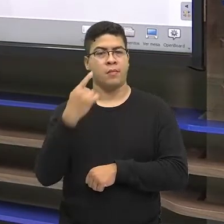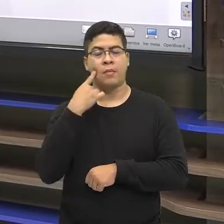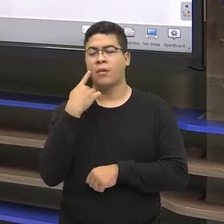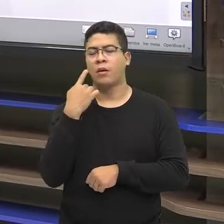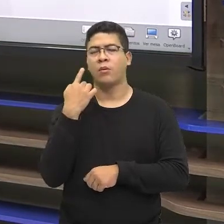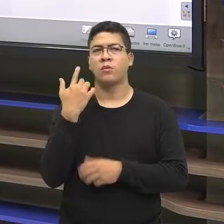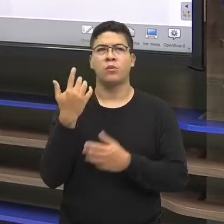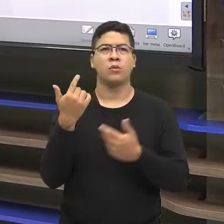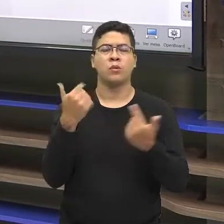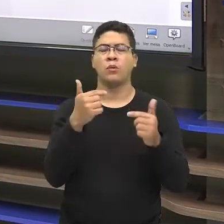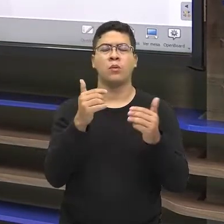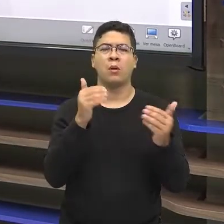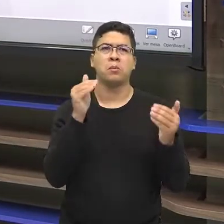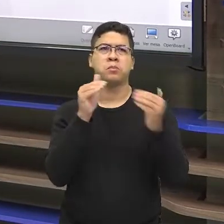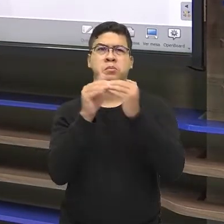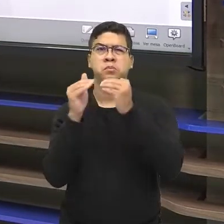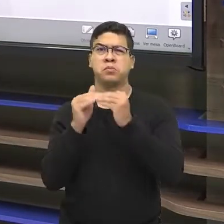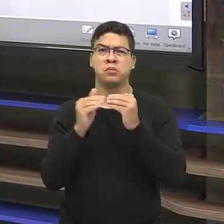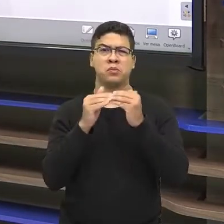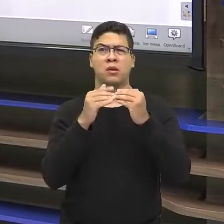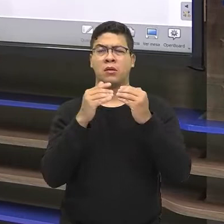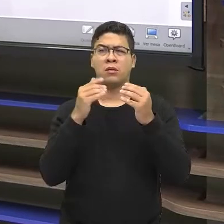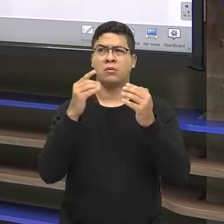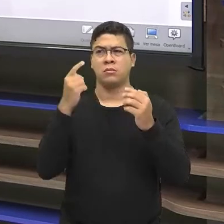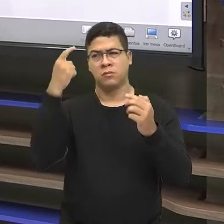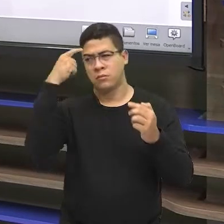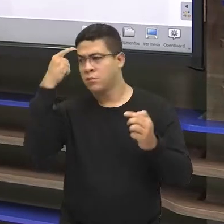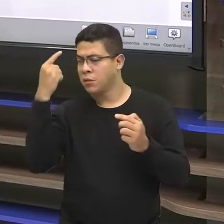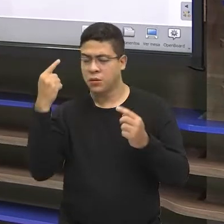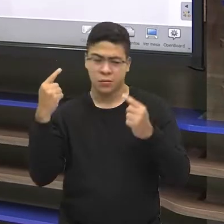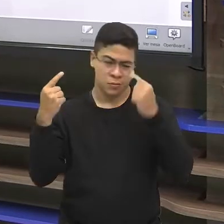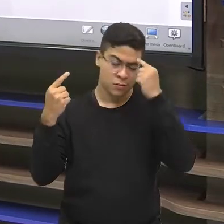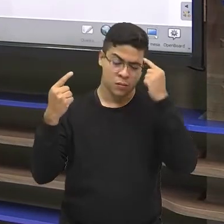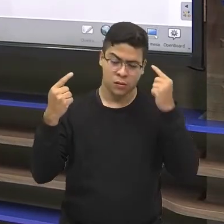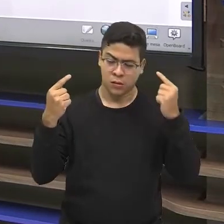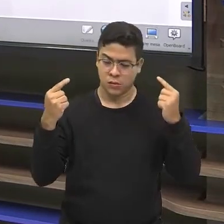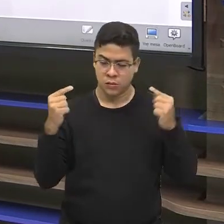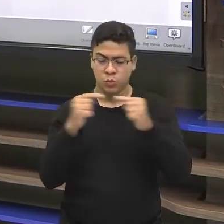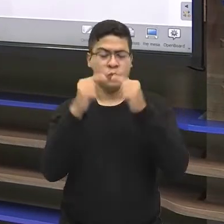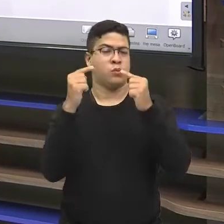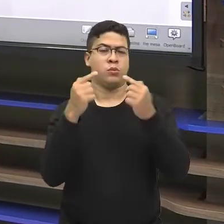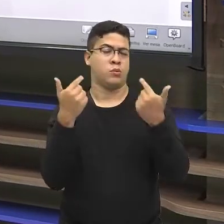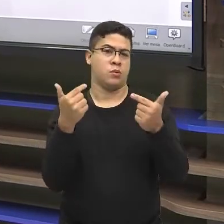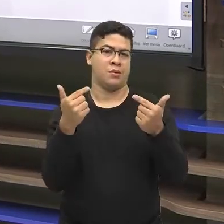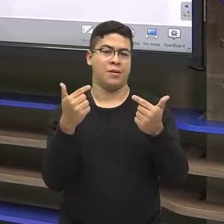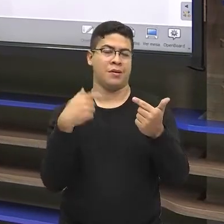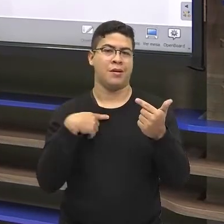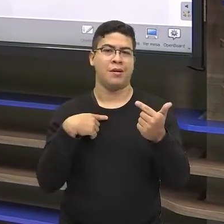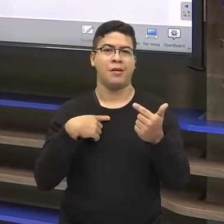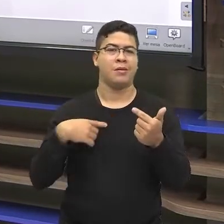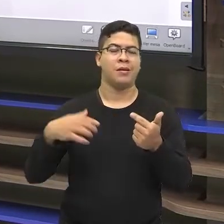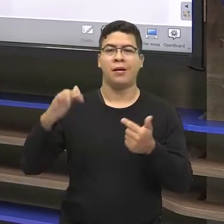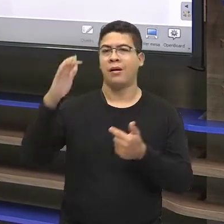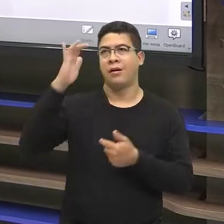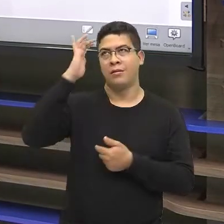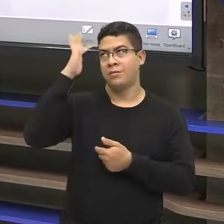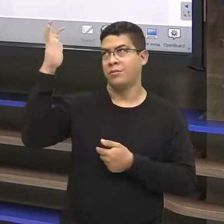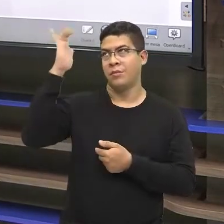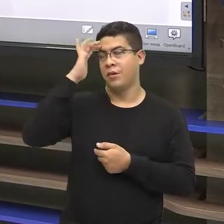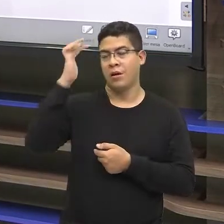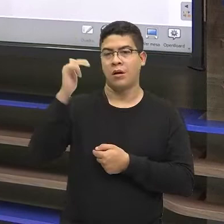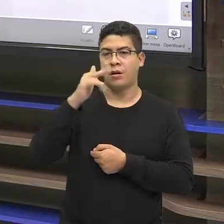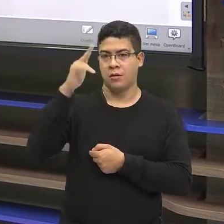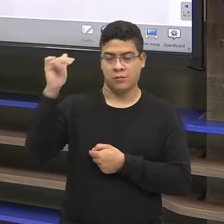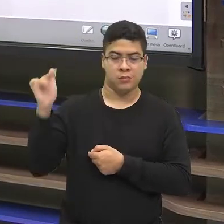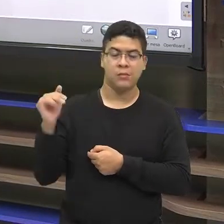Porque ele é influenciado, agora você vai lembrar, pelo surrealismo, né? É surreal. Então lembre-se aí